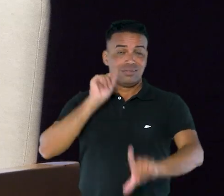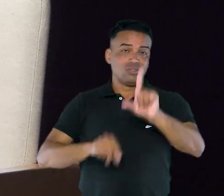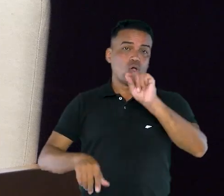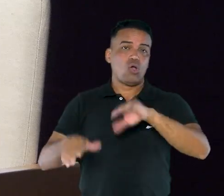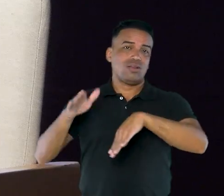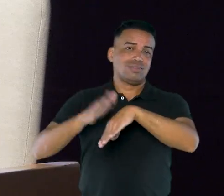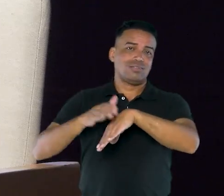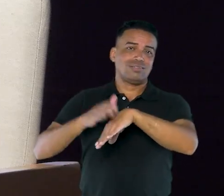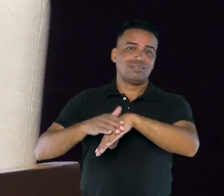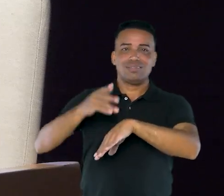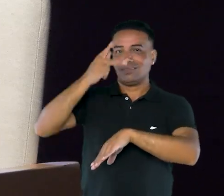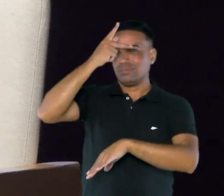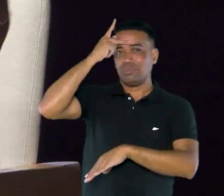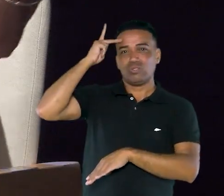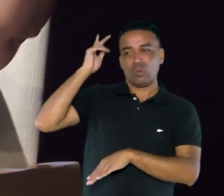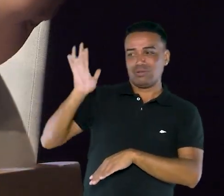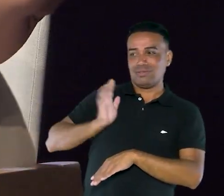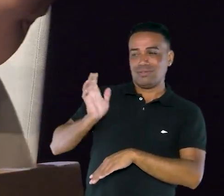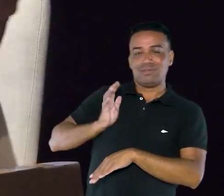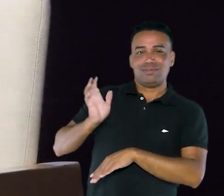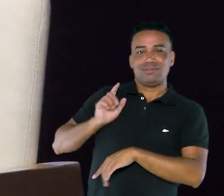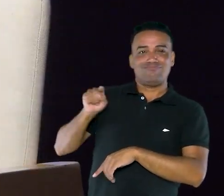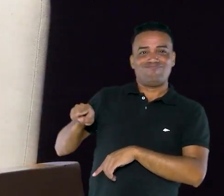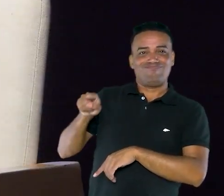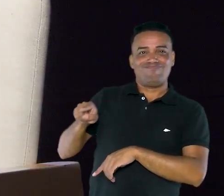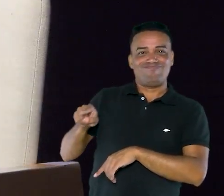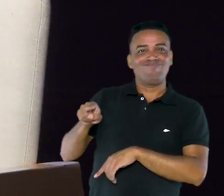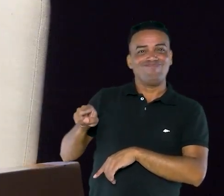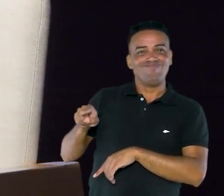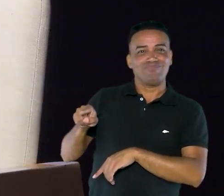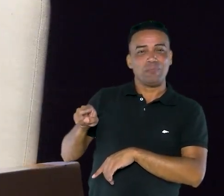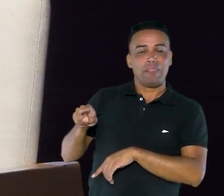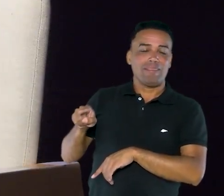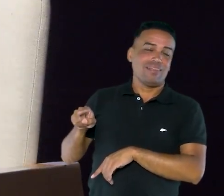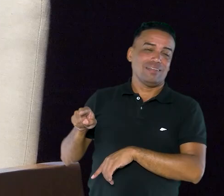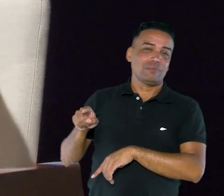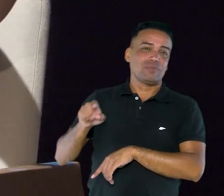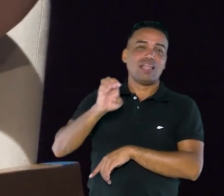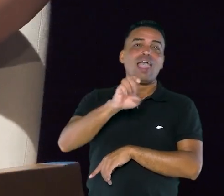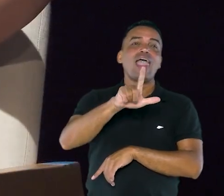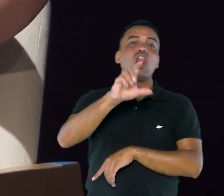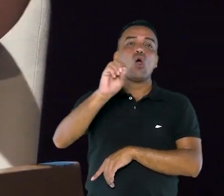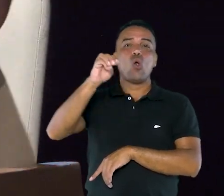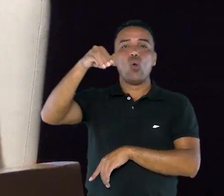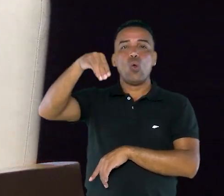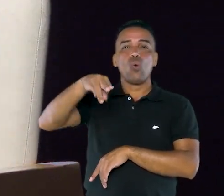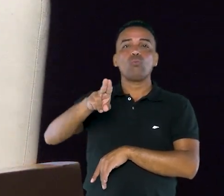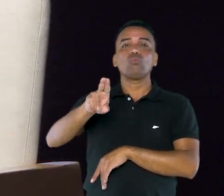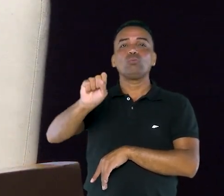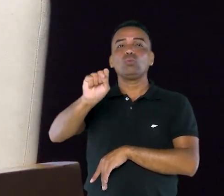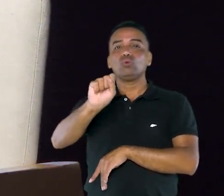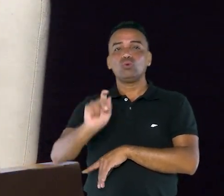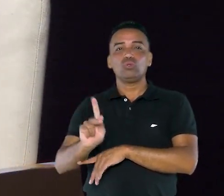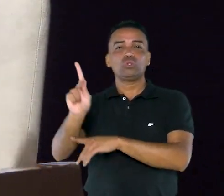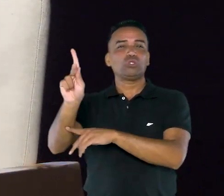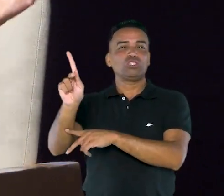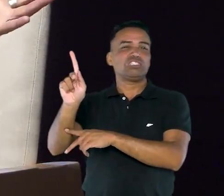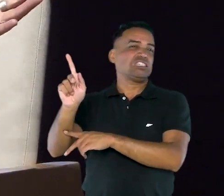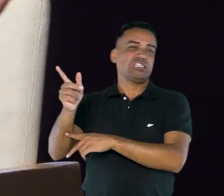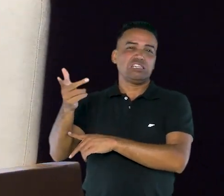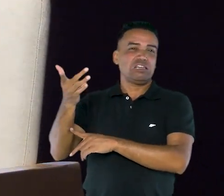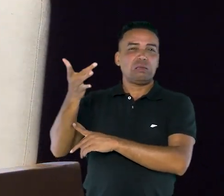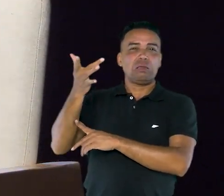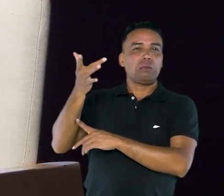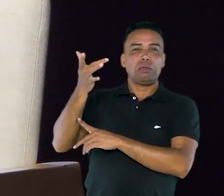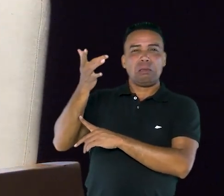são autocráticas. Elas são as decisões do cara que é dono do Elon Musk da vida, do Zuckerberg, sei lá o